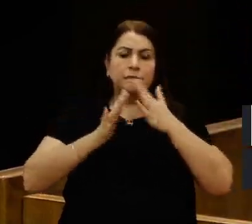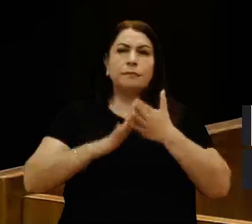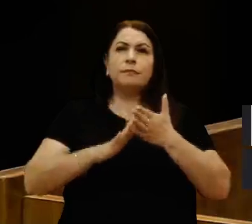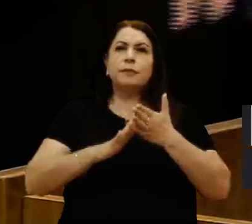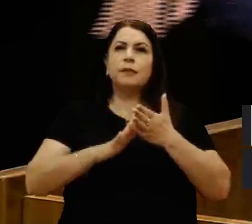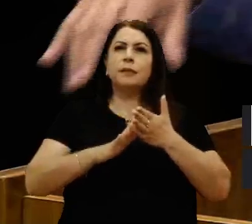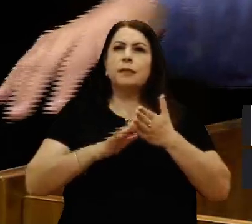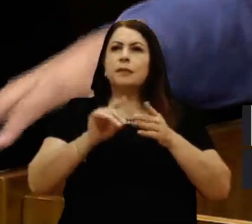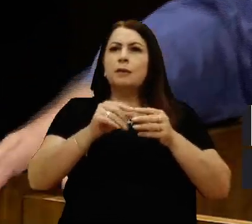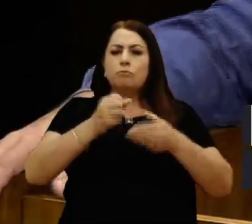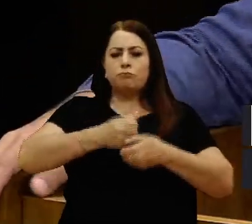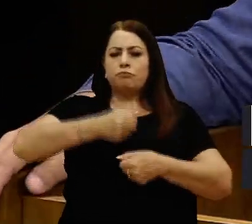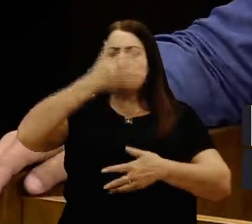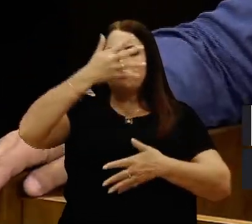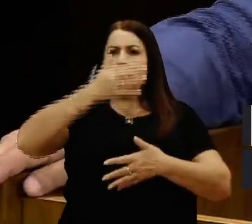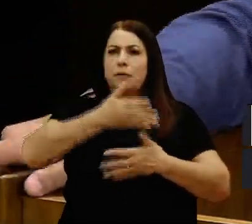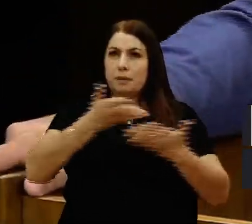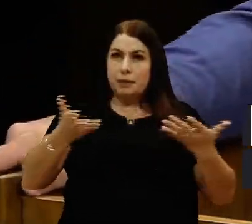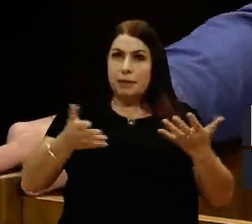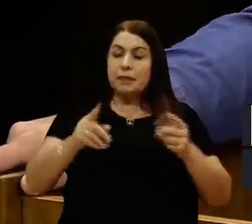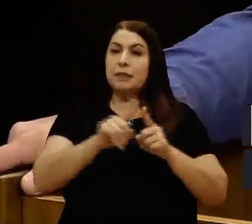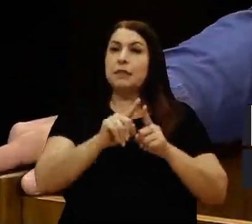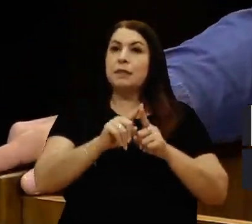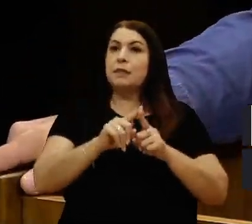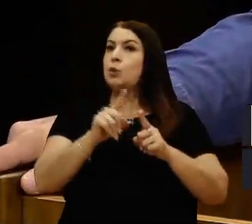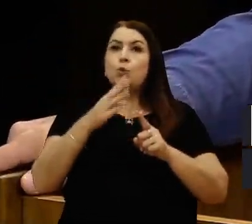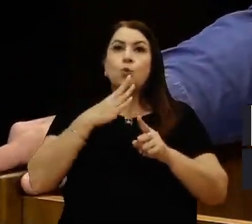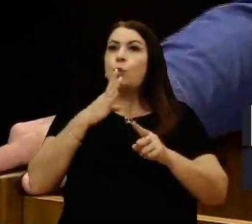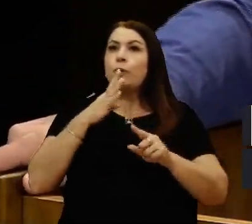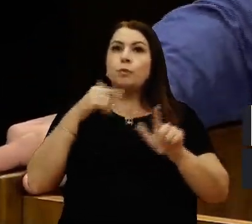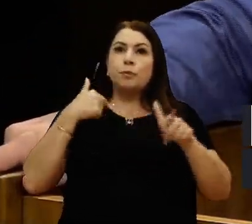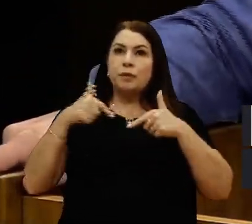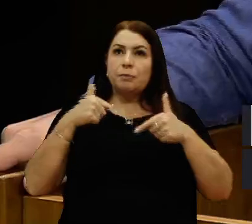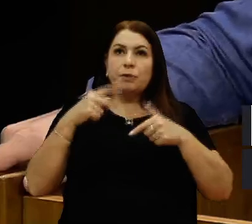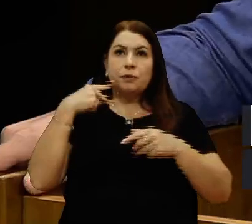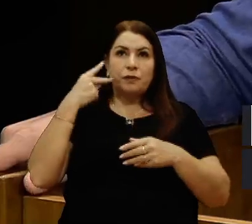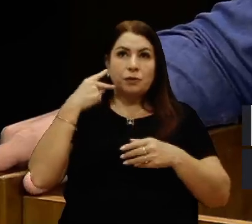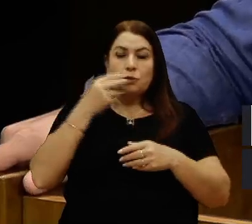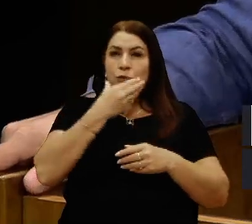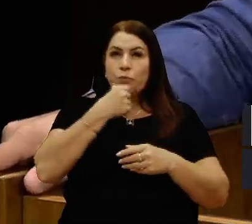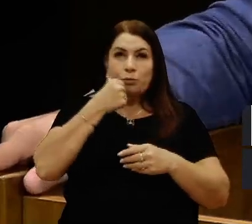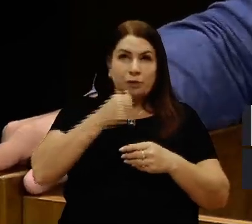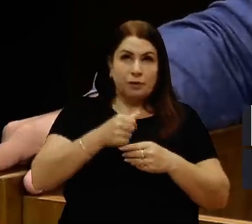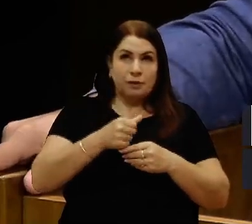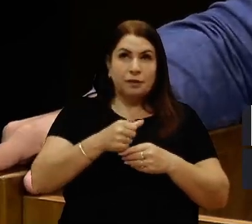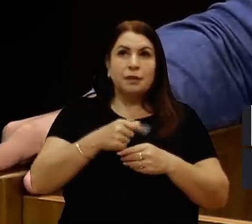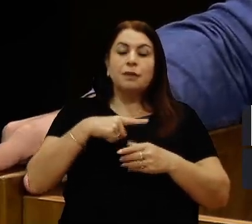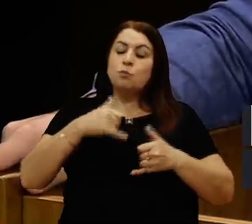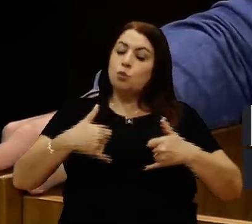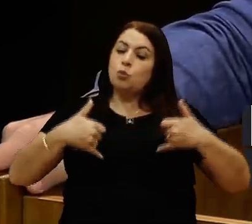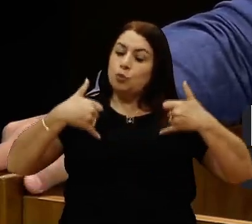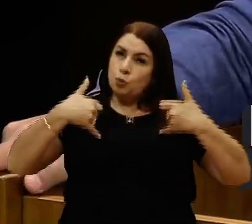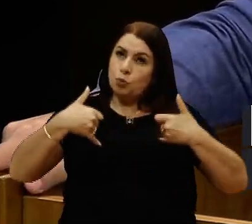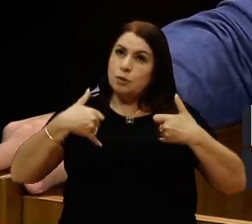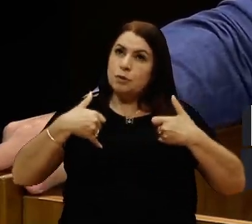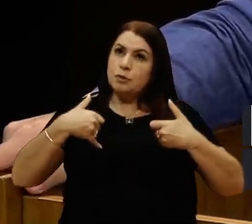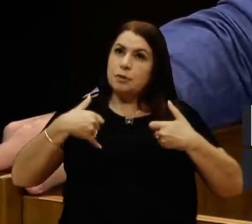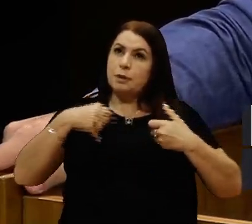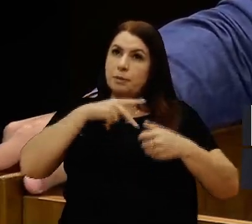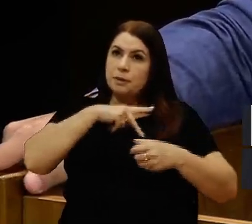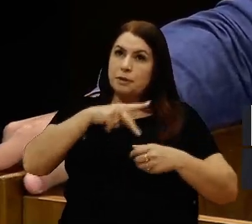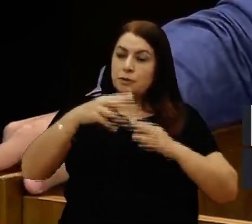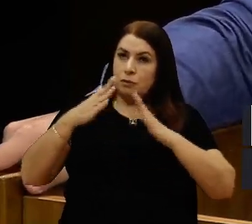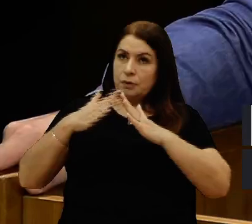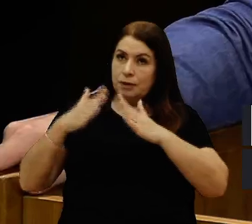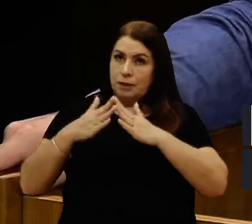Tem um calhamaço de comentários e desconhecem o trabalho dos vereadores e vereadoras. E eu tenho muito orgulho de ser presidente de uma